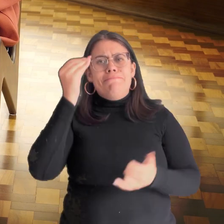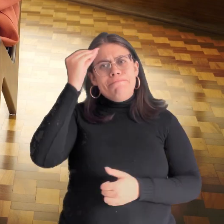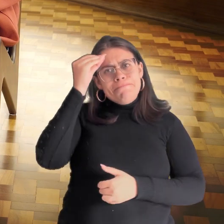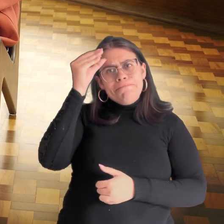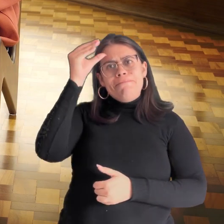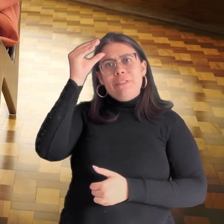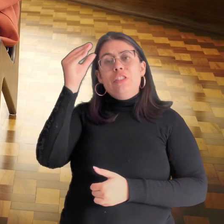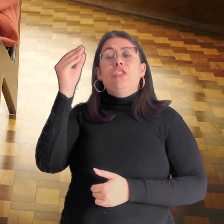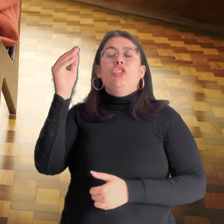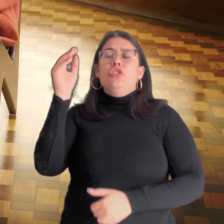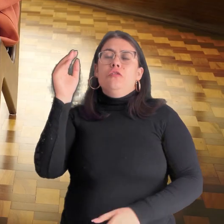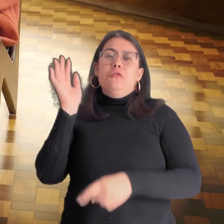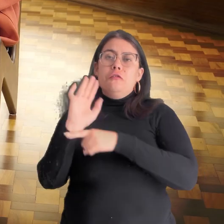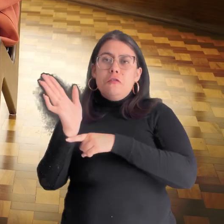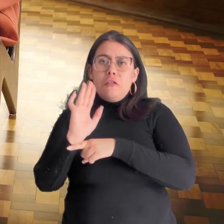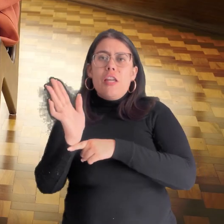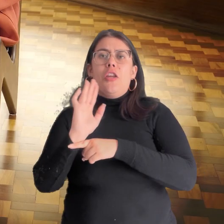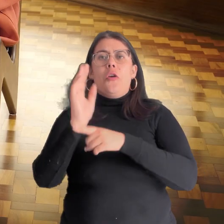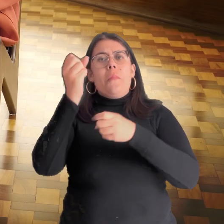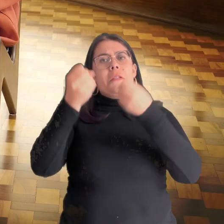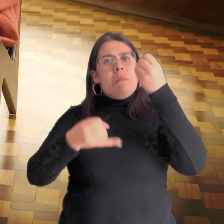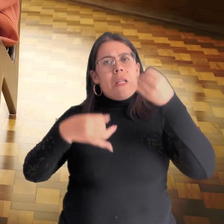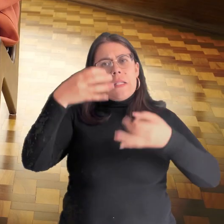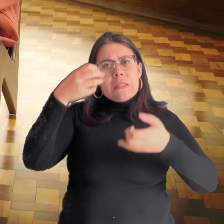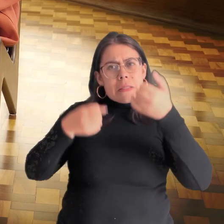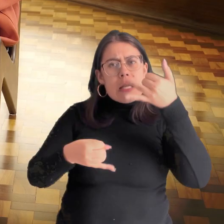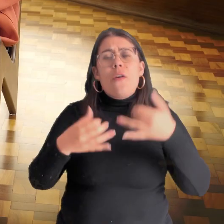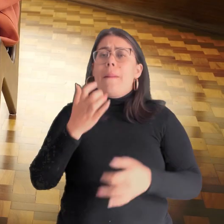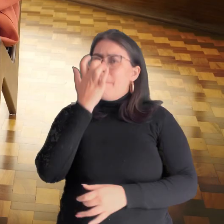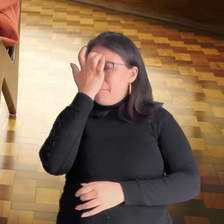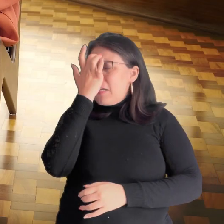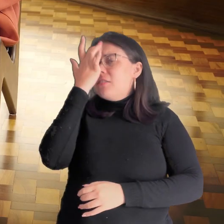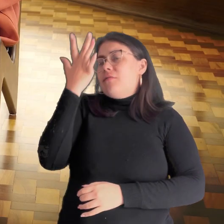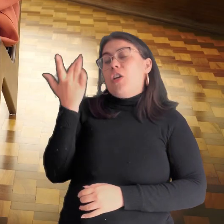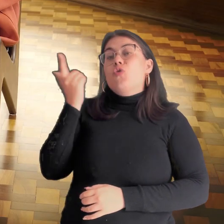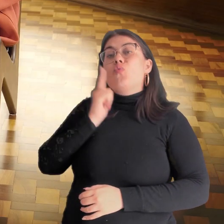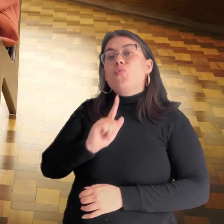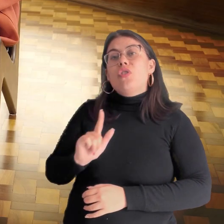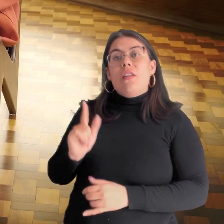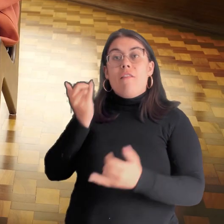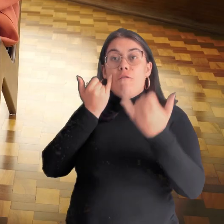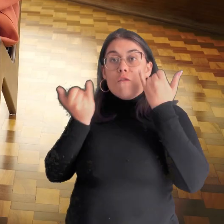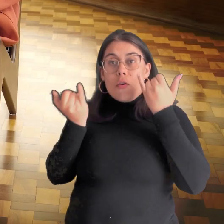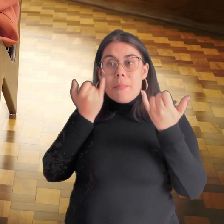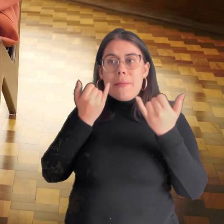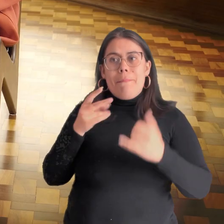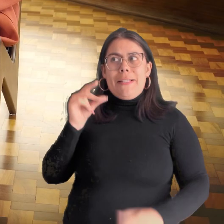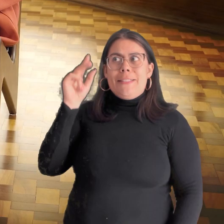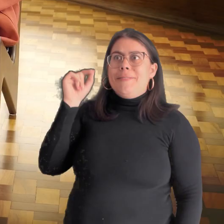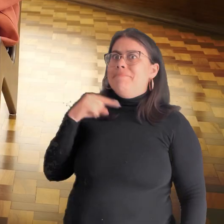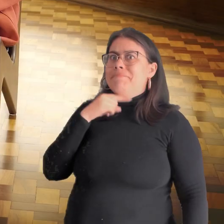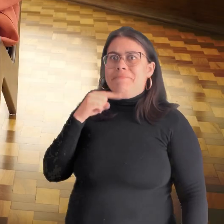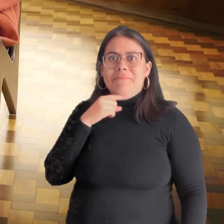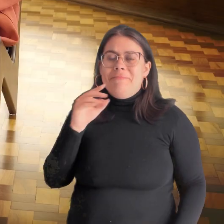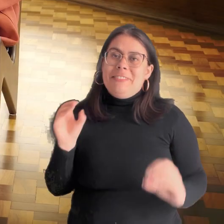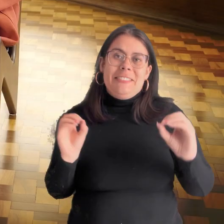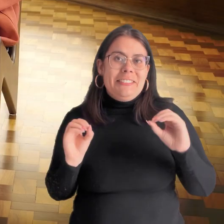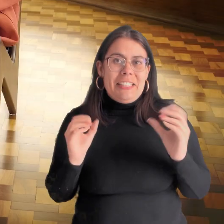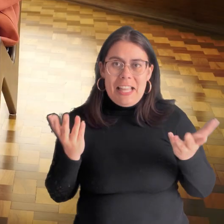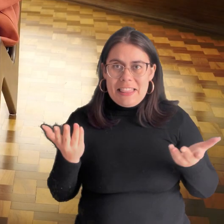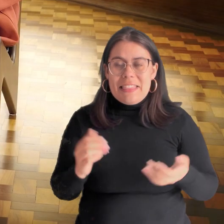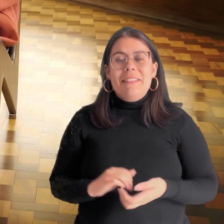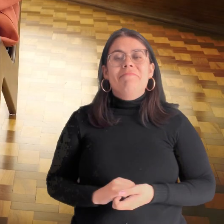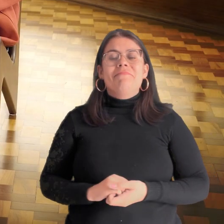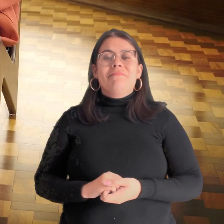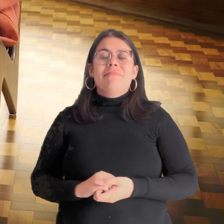filmes, matérias, descrições. É mais fácil conseguir informação do que naquela época, claro. Então, penso